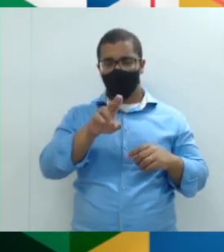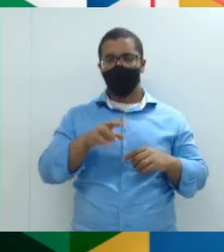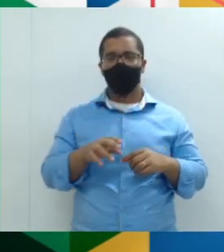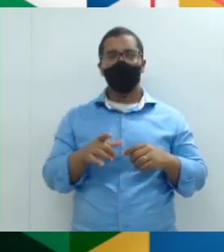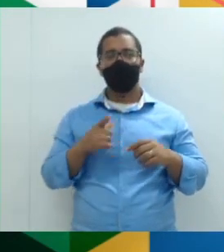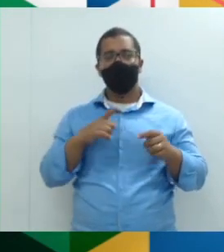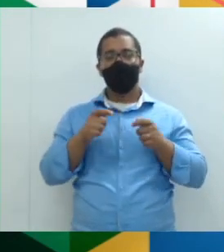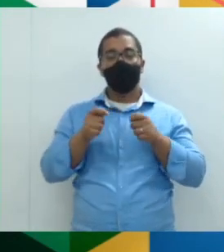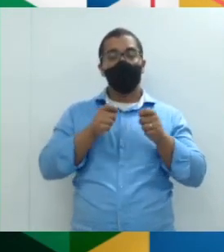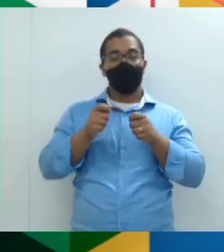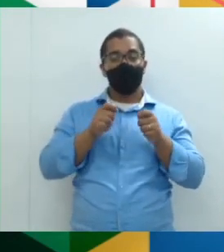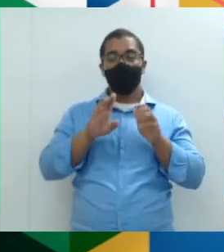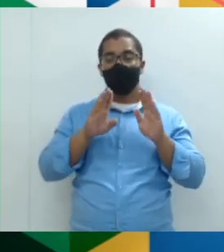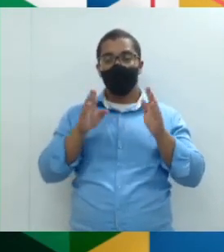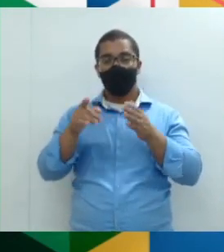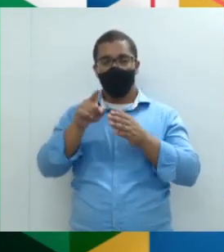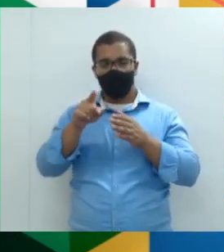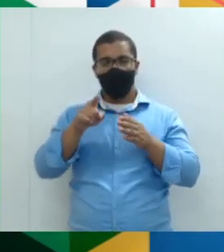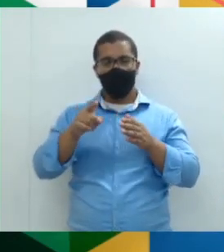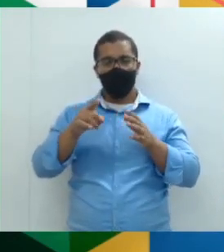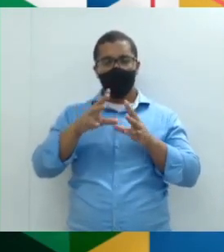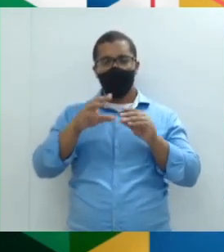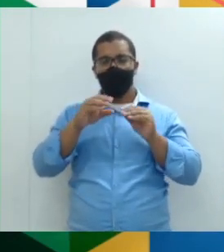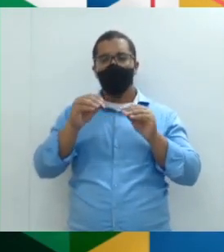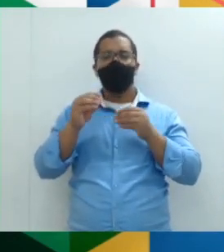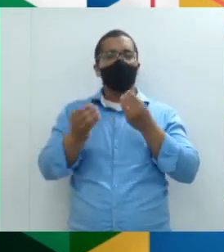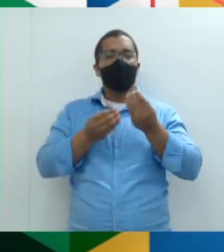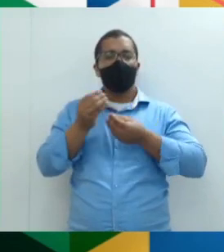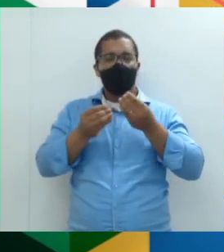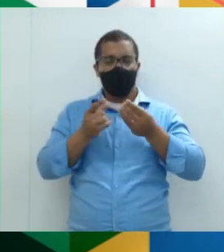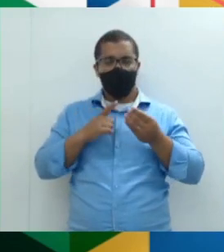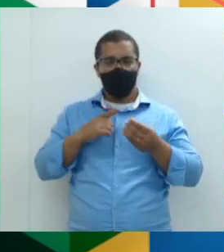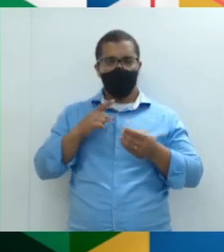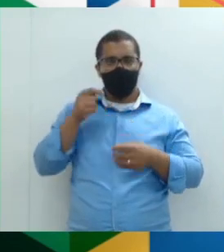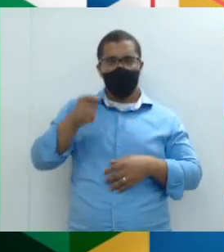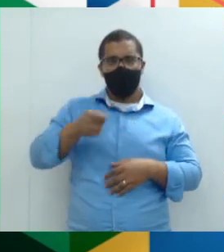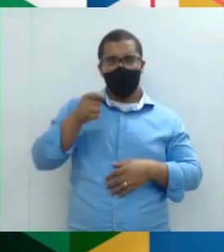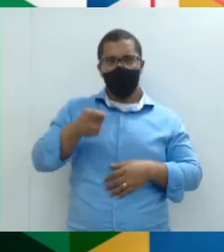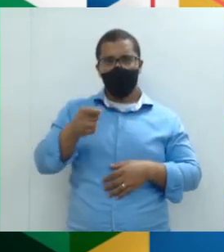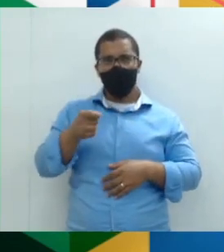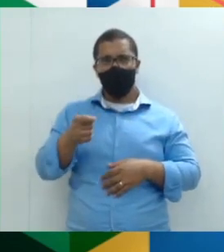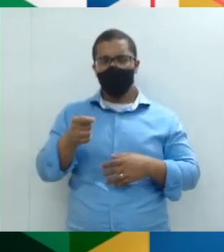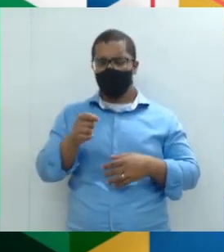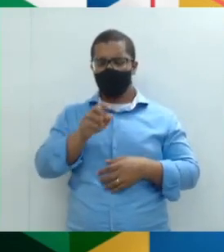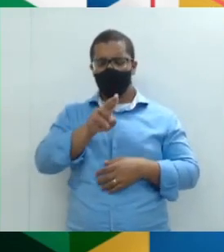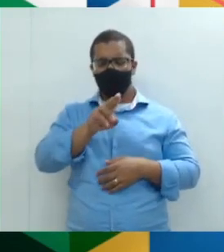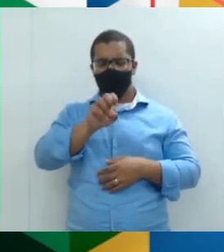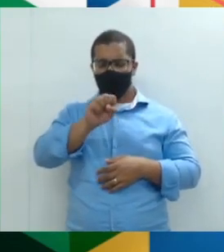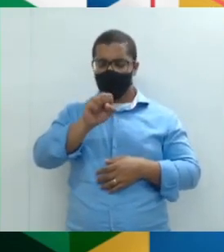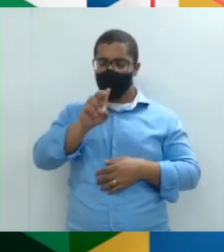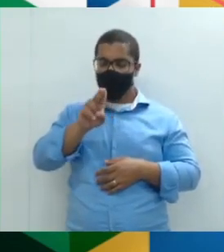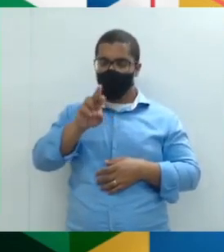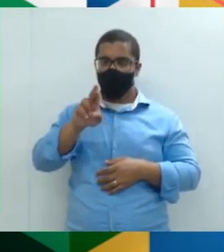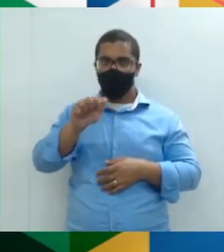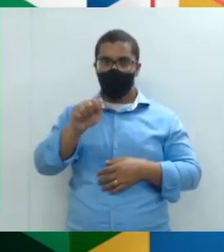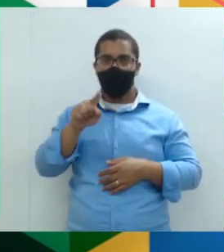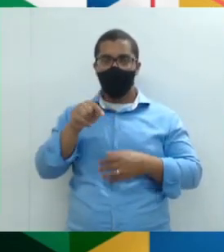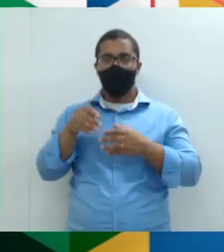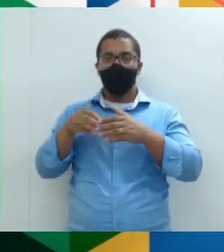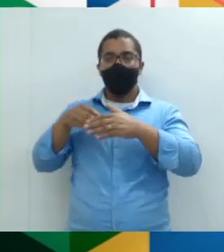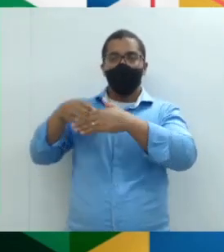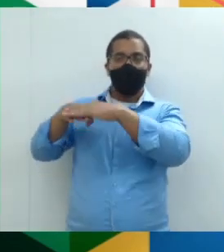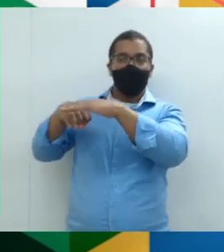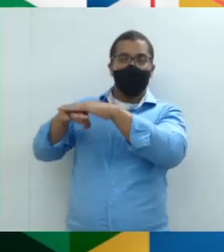do destino espiritual. A igreja tinha? Procurou combater a usura entre integrantes. O que é a usura? Né? Acúmulo, né? O acúmulo